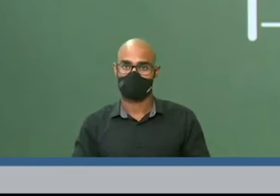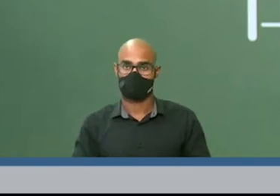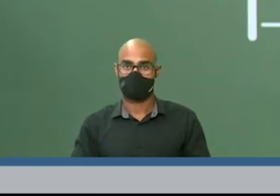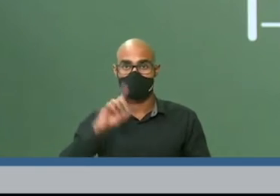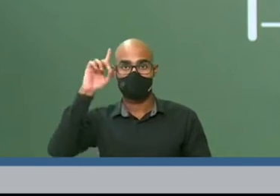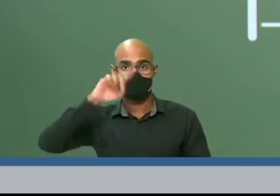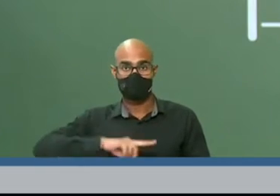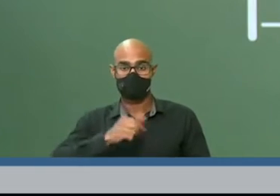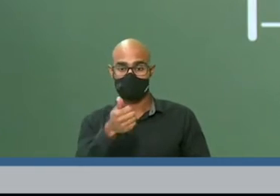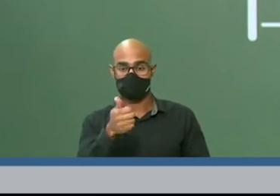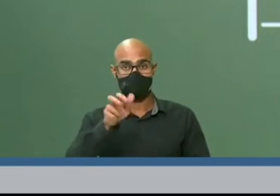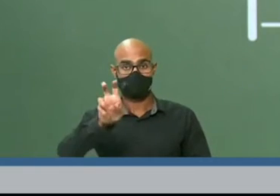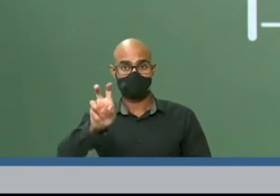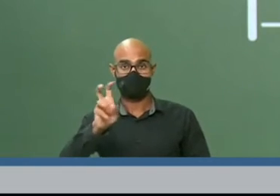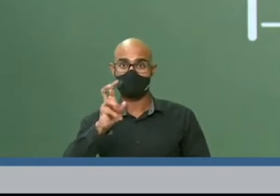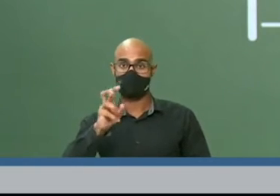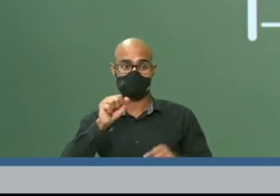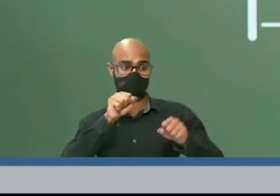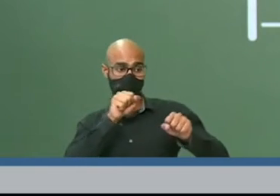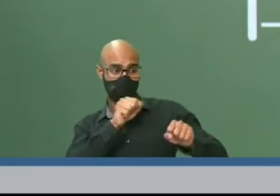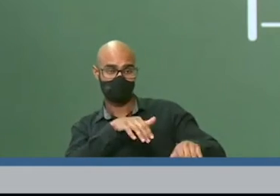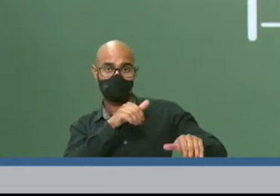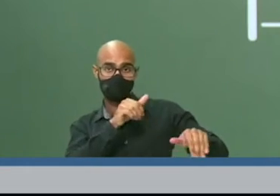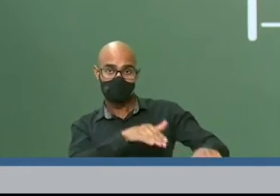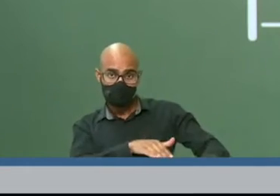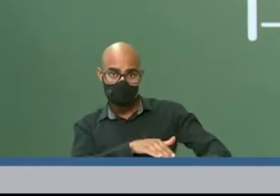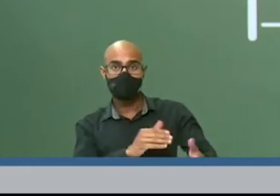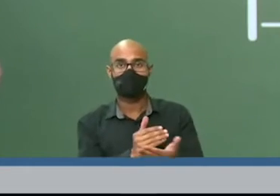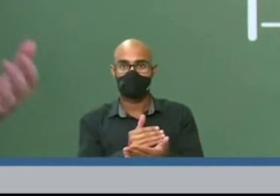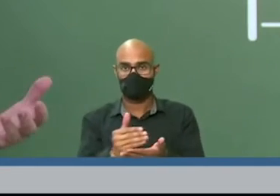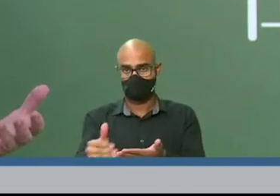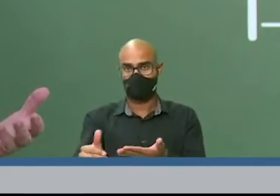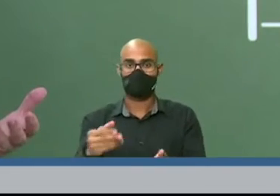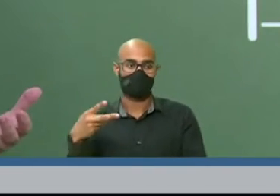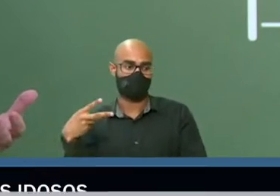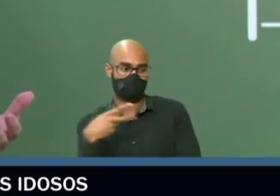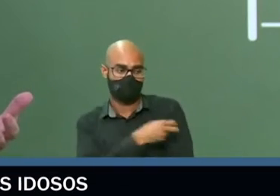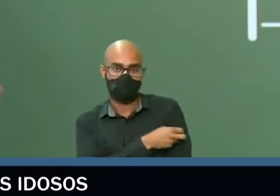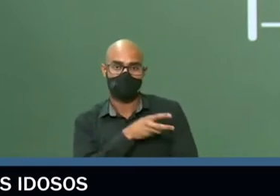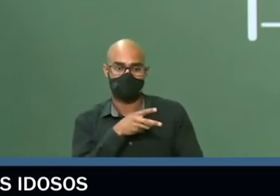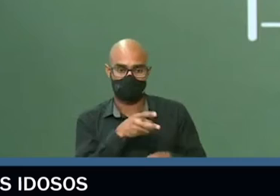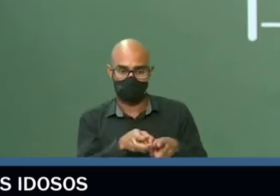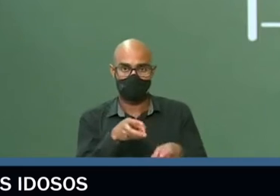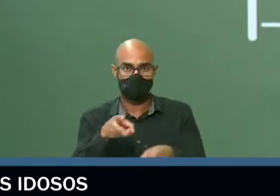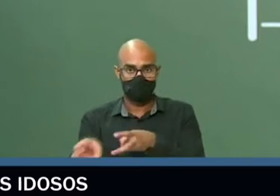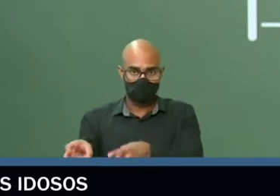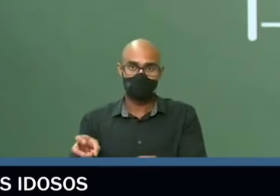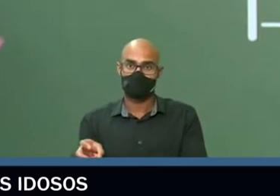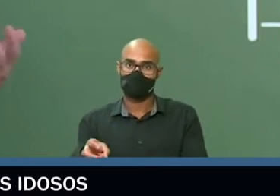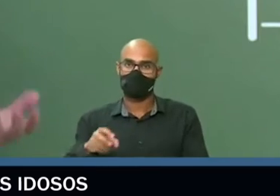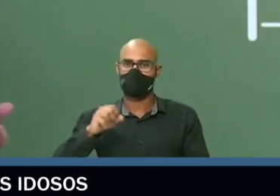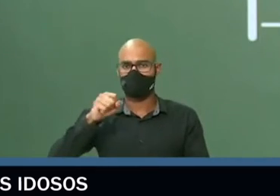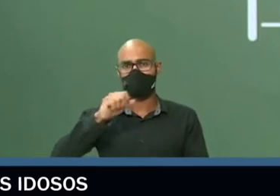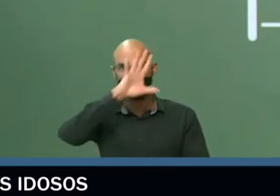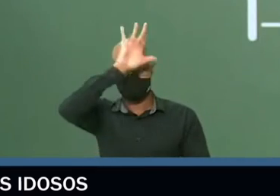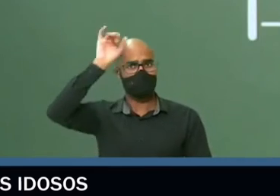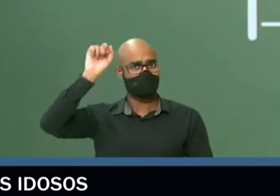setembro iniciar esse processo de vacinação. Como em Mato Grosso do Sul estamos bastante avançados e